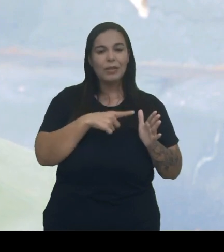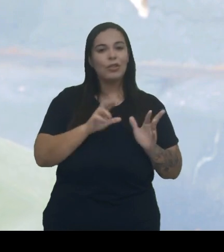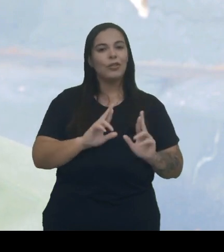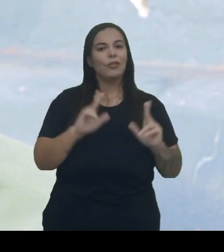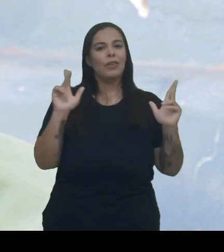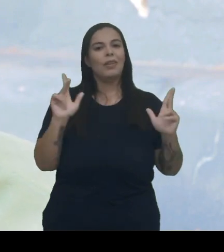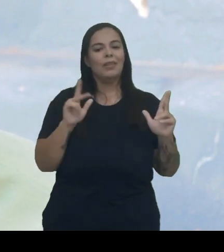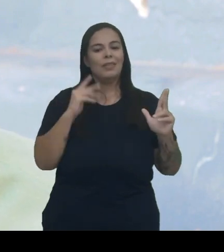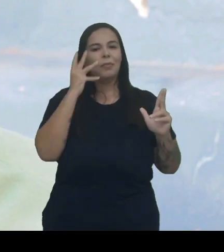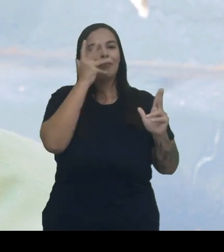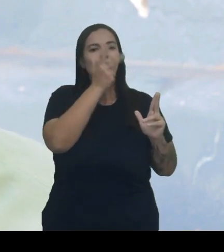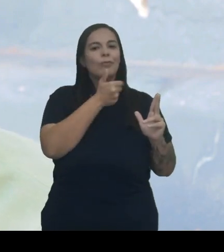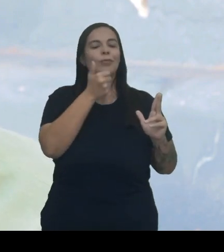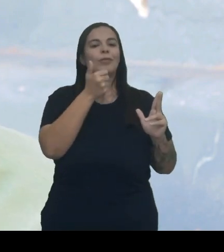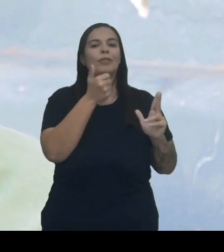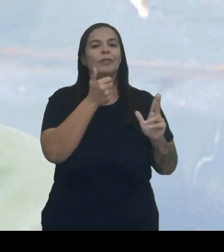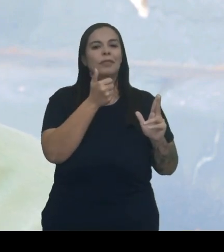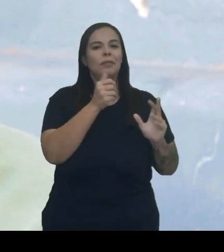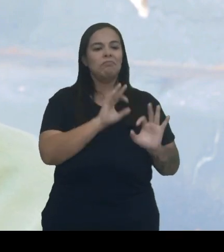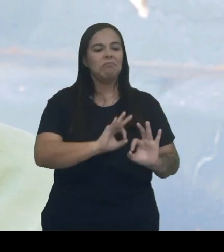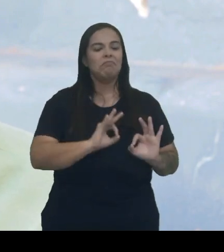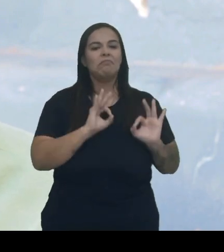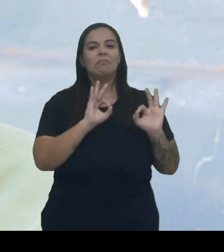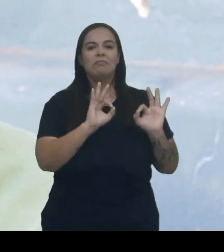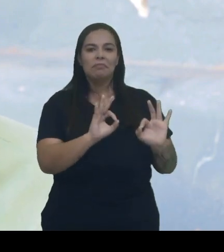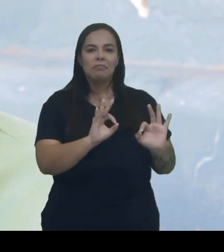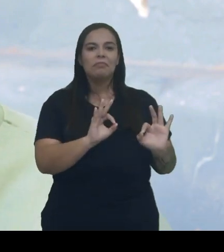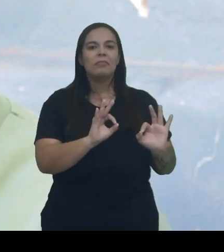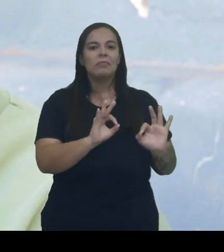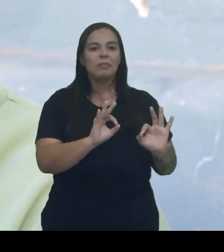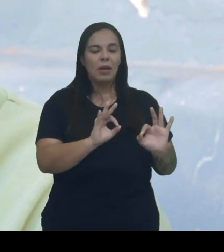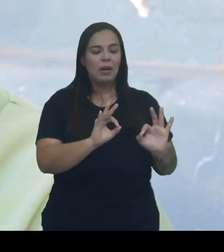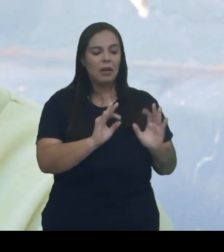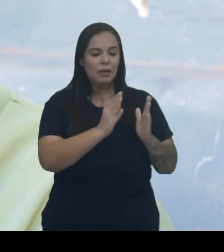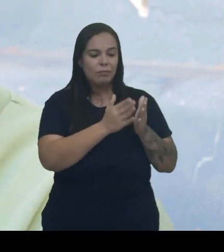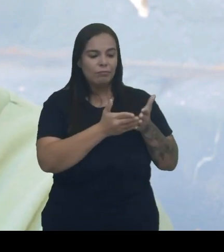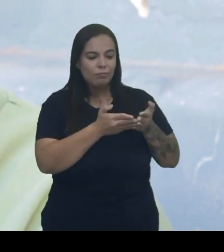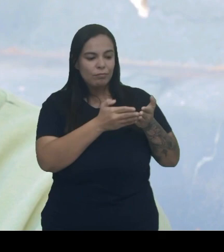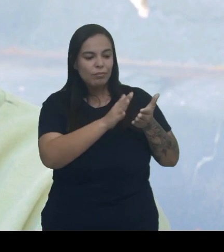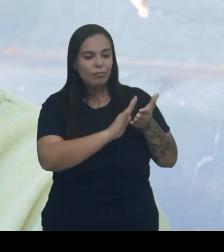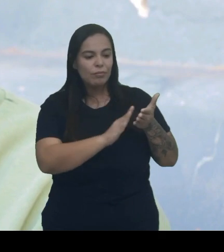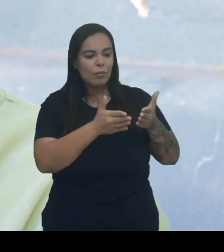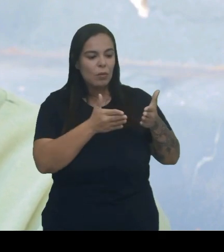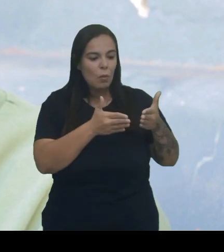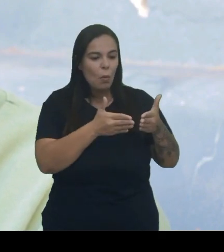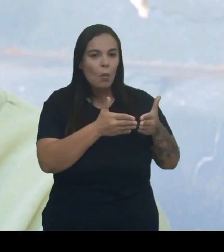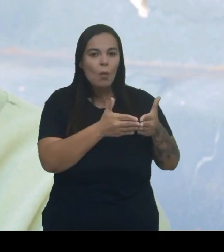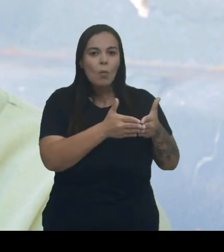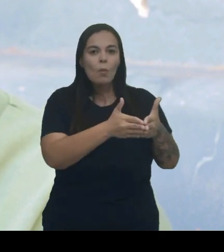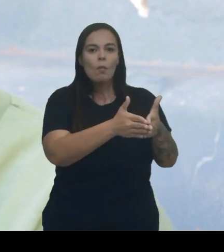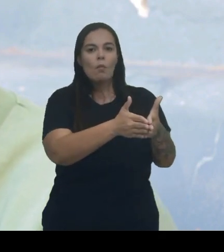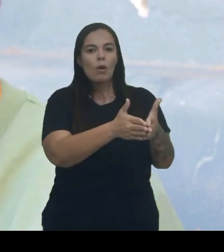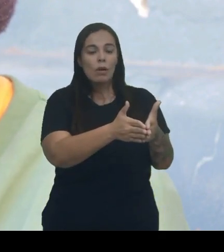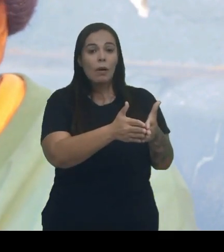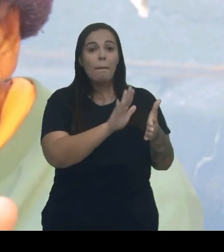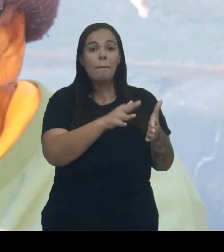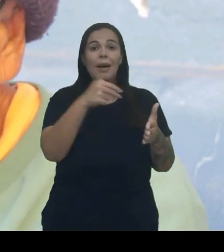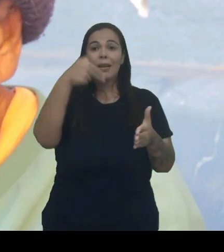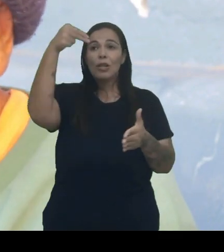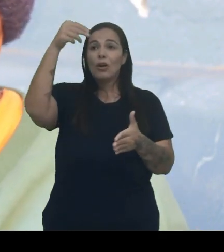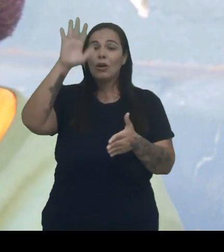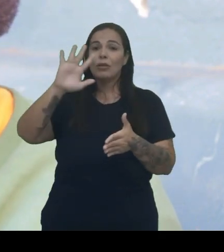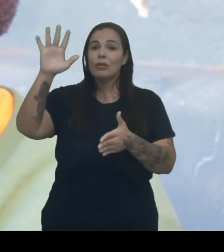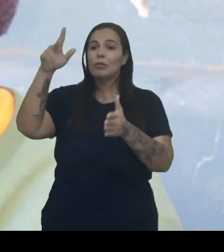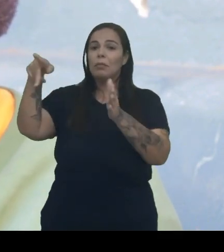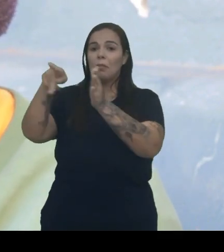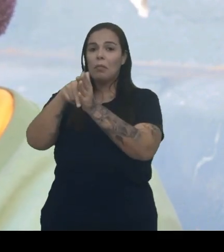bonitas. Entendendo? São muito bonitas. Feitinha mais bonita. Ela é mais afilada. E as canoas do norte, você chega e vê